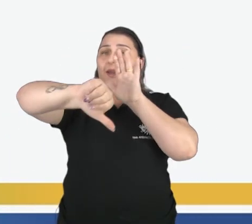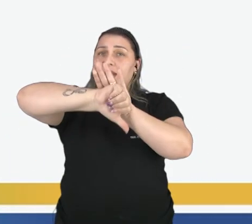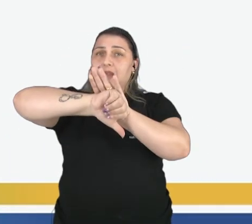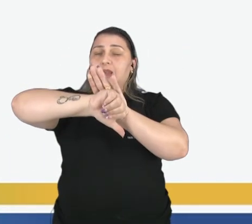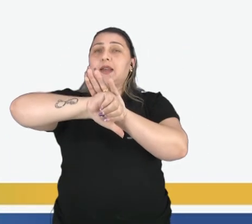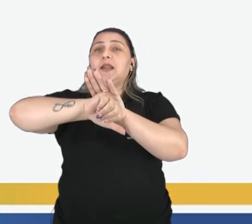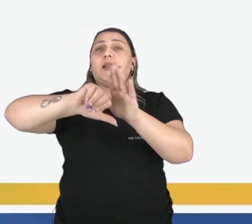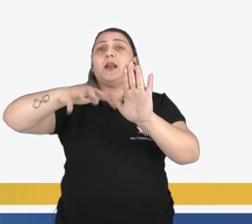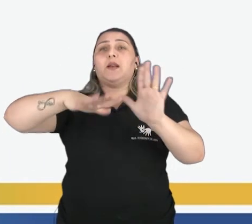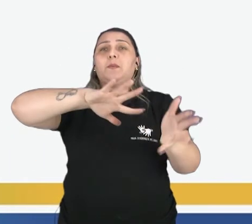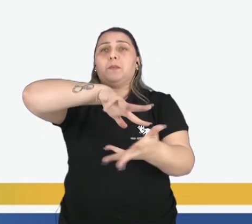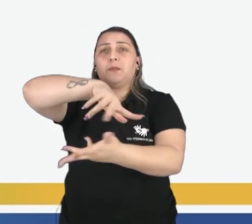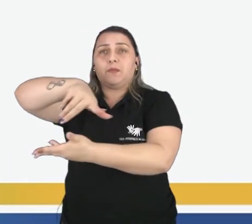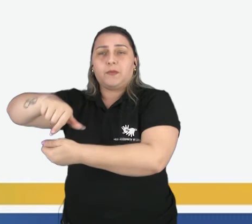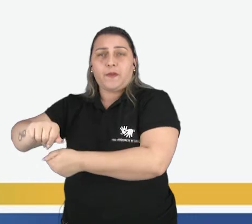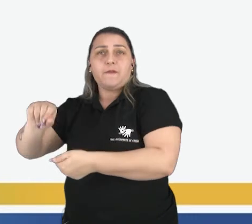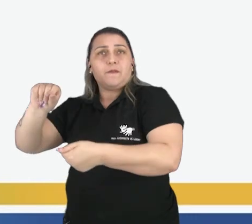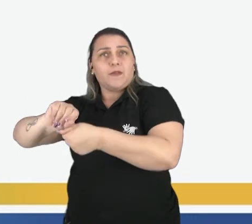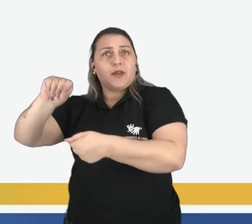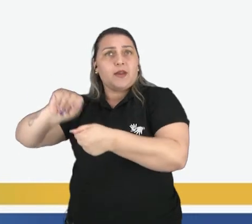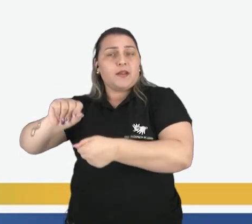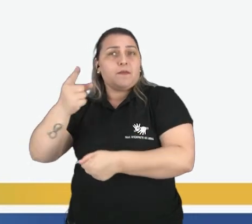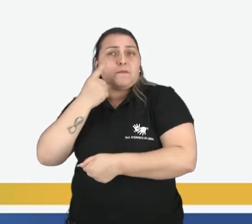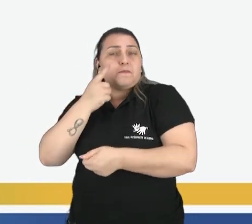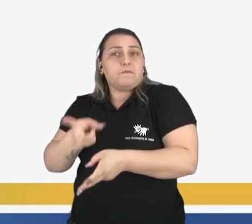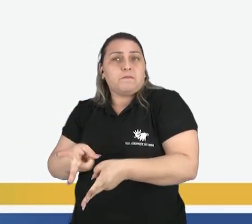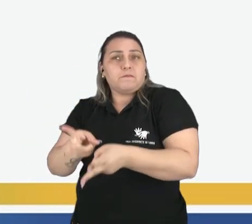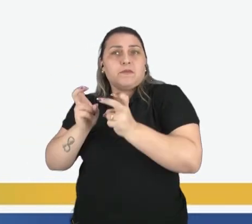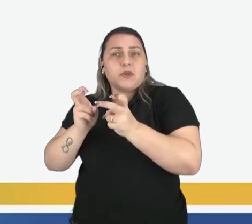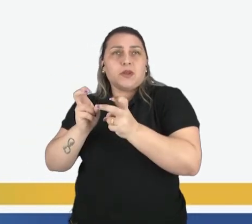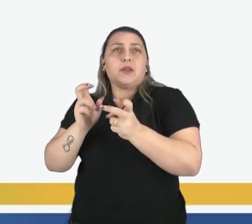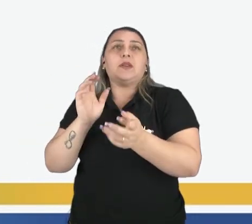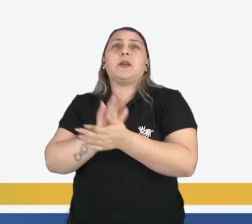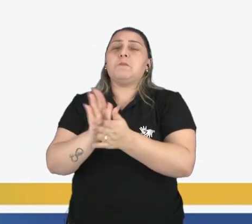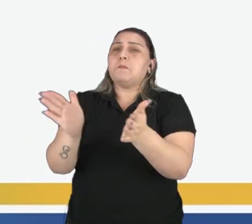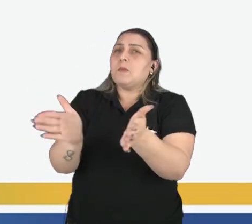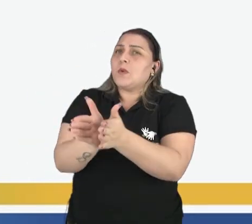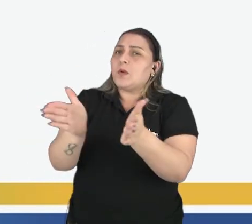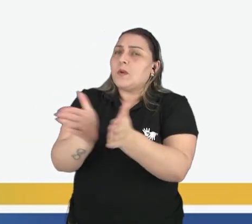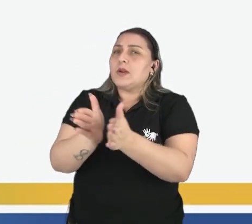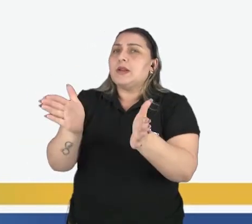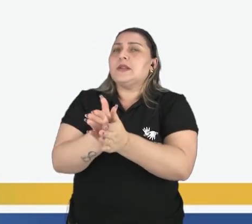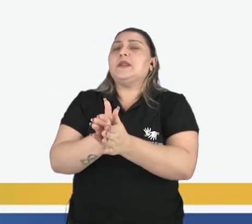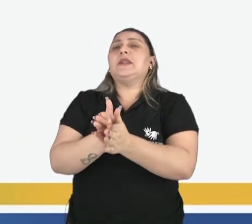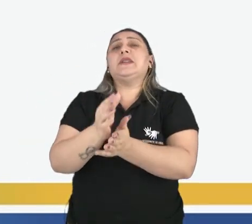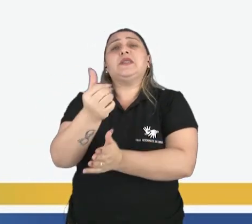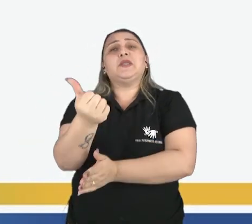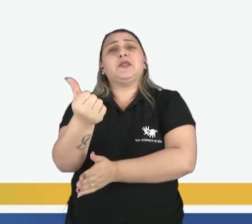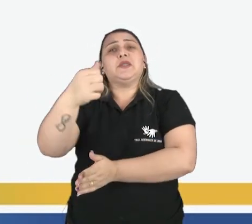pela pandemia, vimos que na extrema pobreza serão